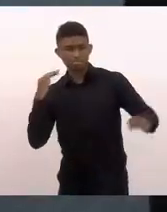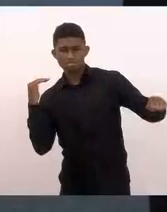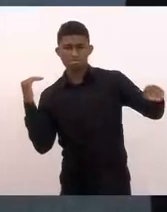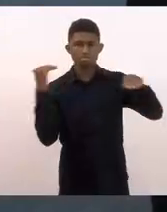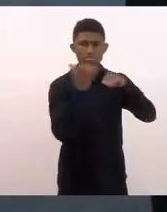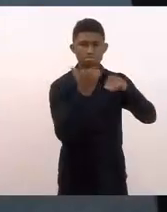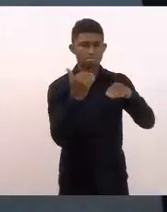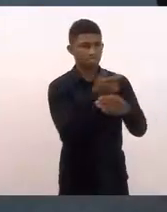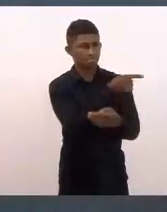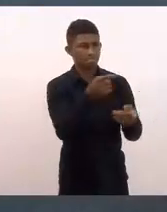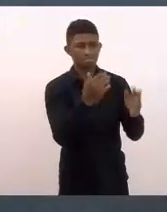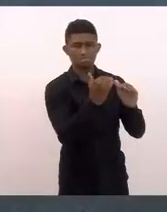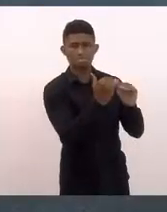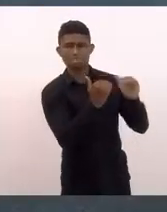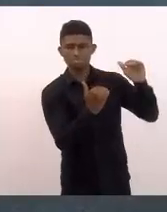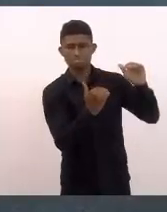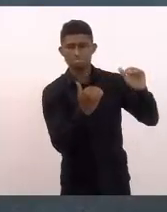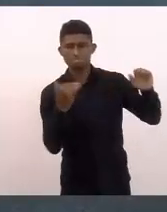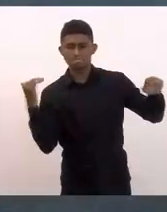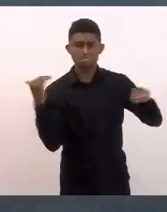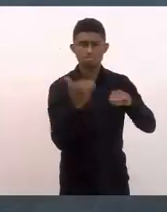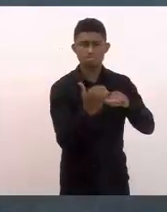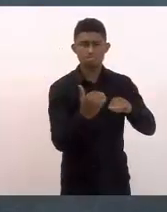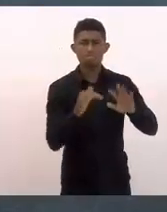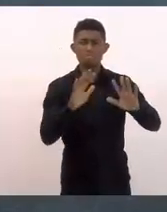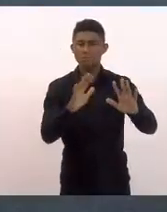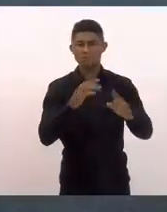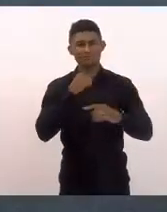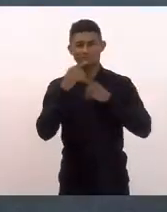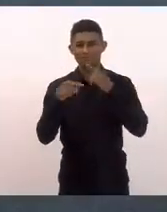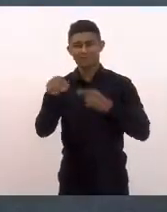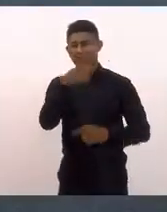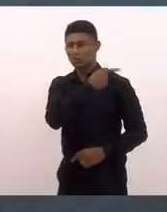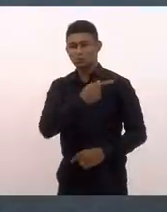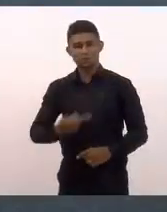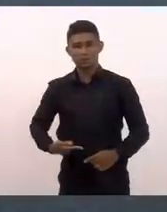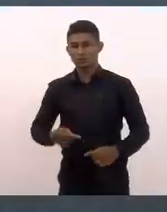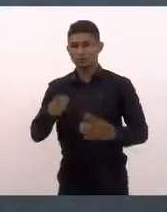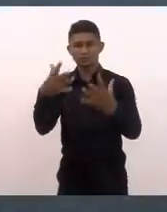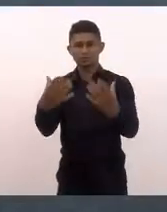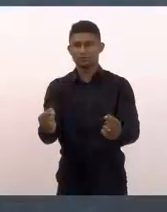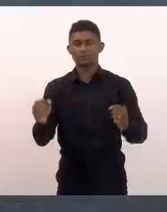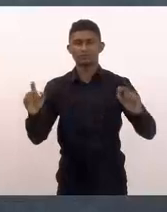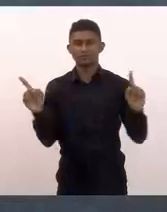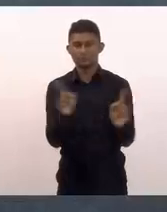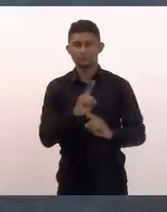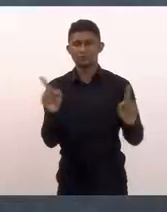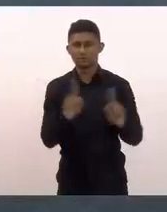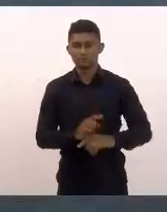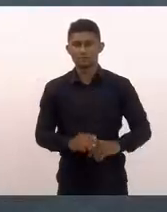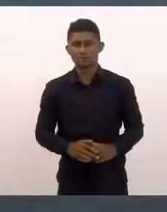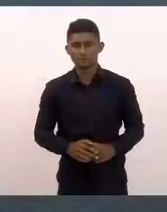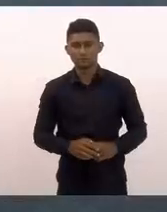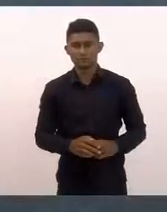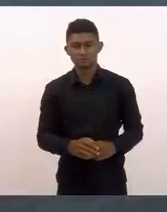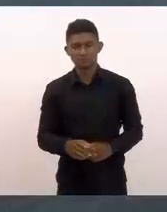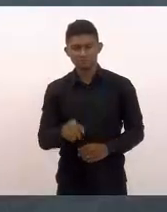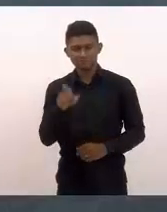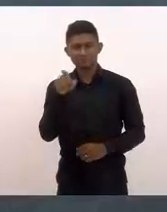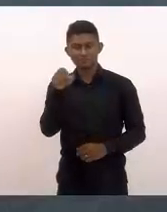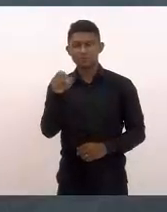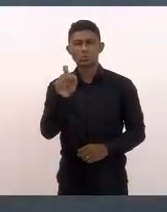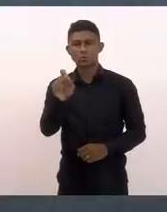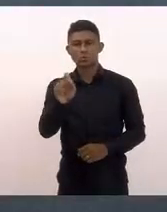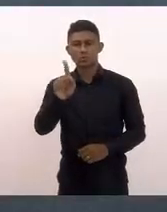ao tenente e ao capitão. E nem isso o governador aceitou, que é um papagaio de pirata. Está fazendo papel